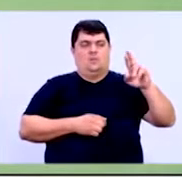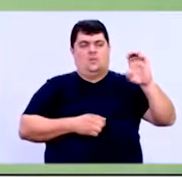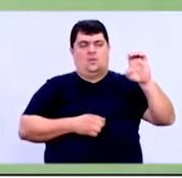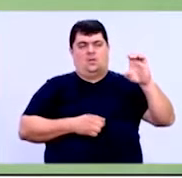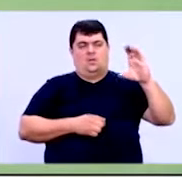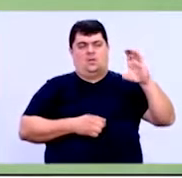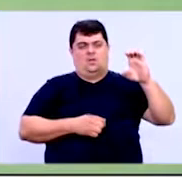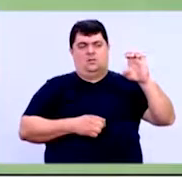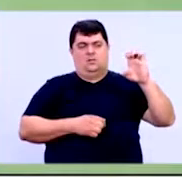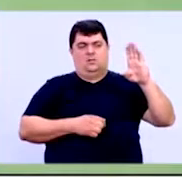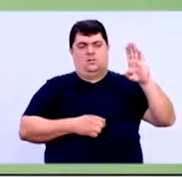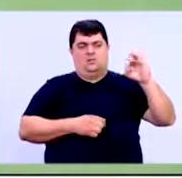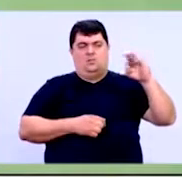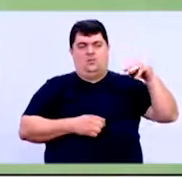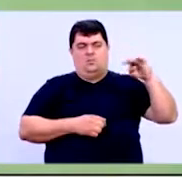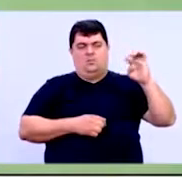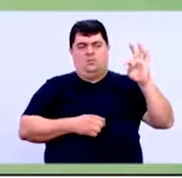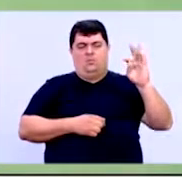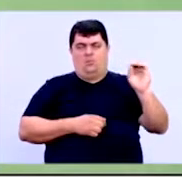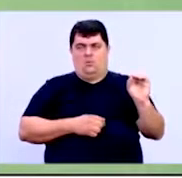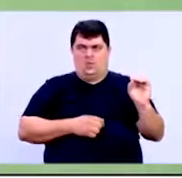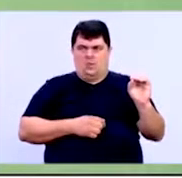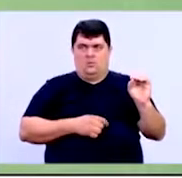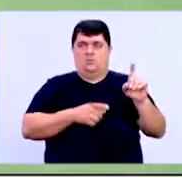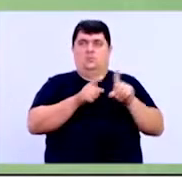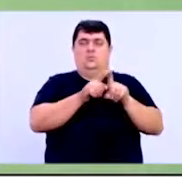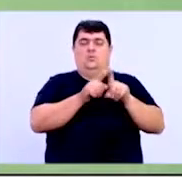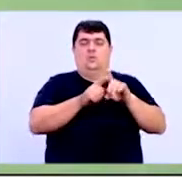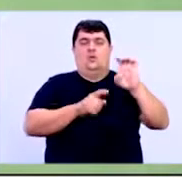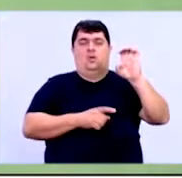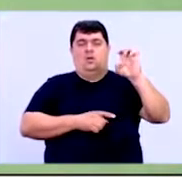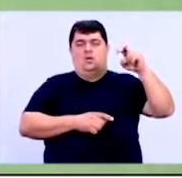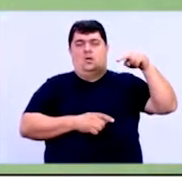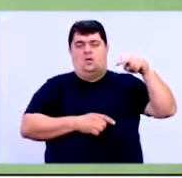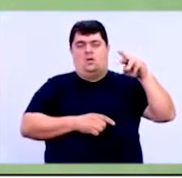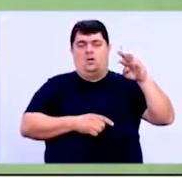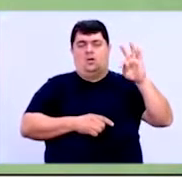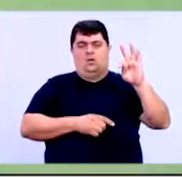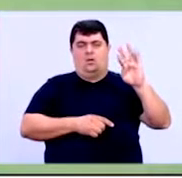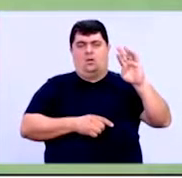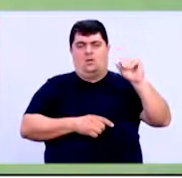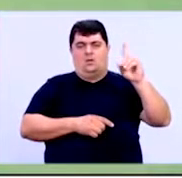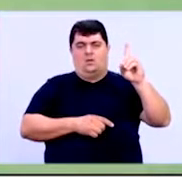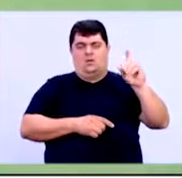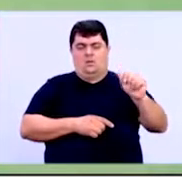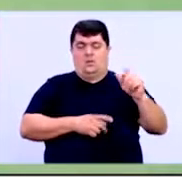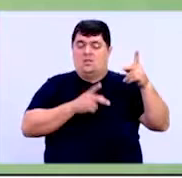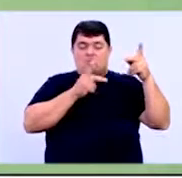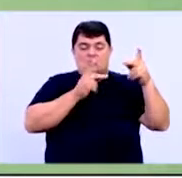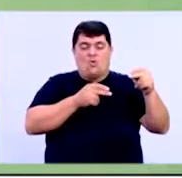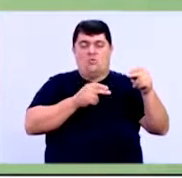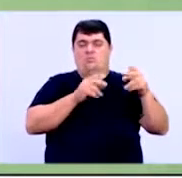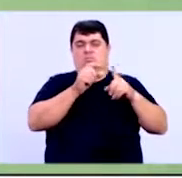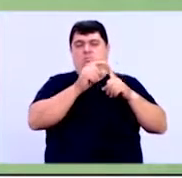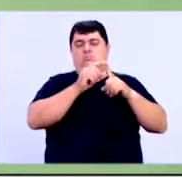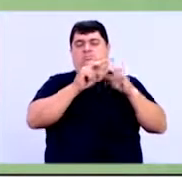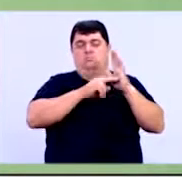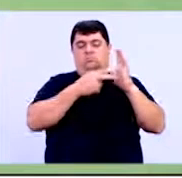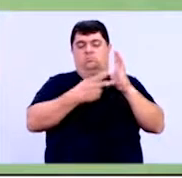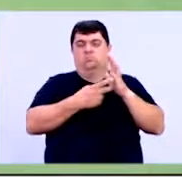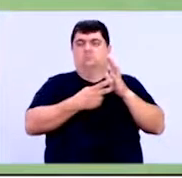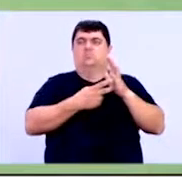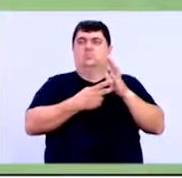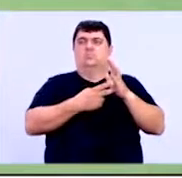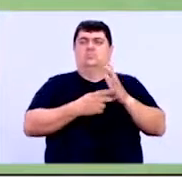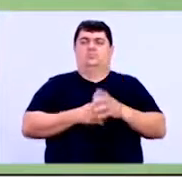na empresa. Então, naturezas distintas de recebimentos ou entrada. Então, é a quantidade de dinheiro que entra na empresa, de